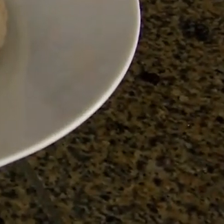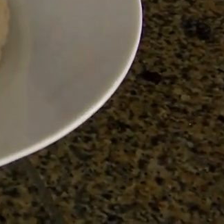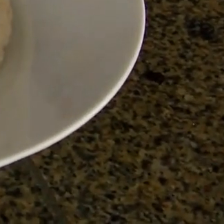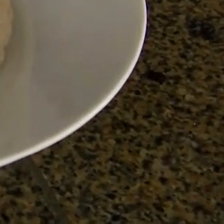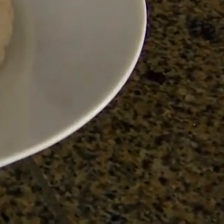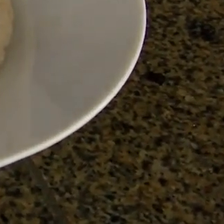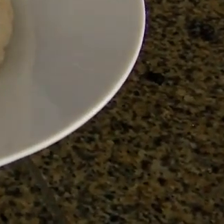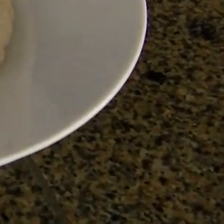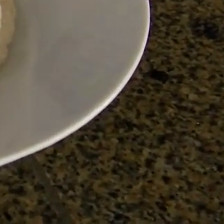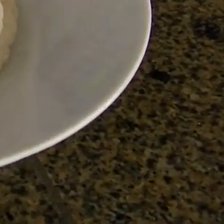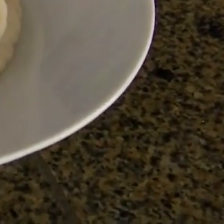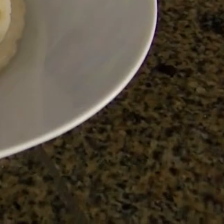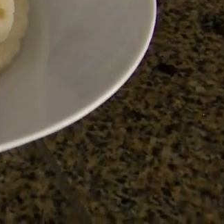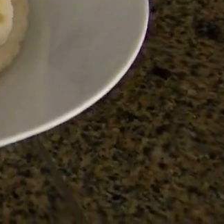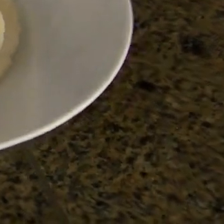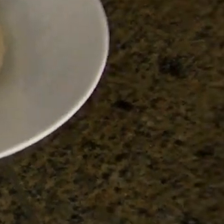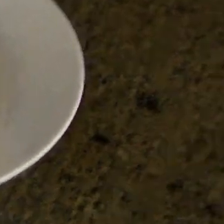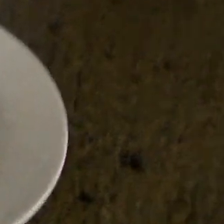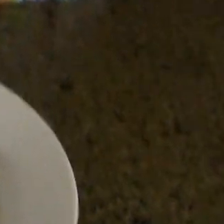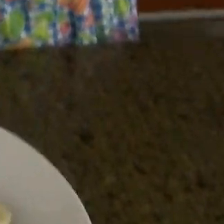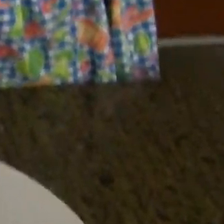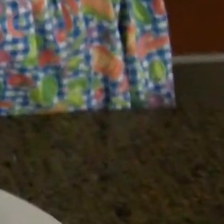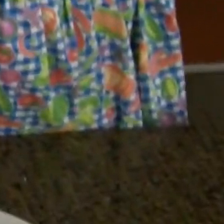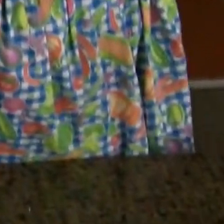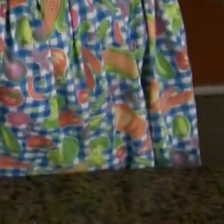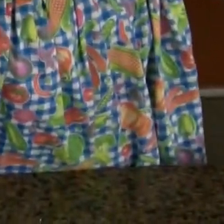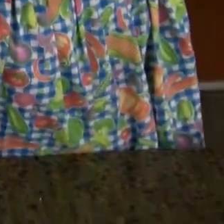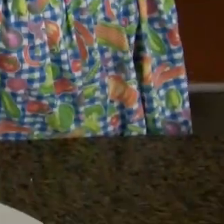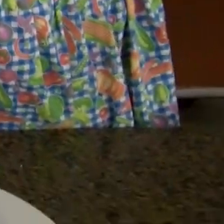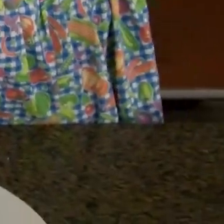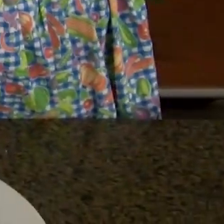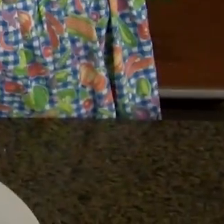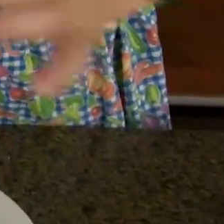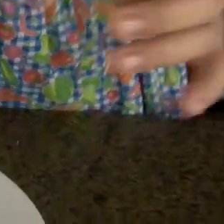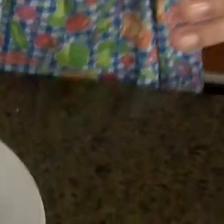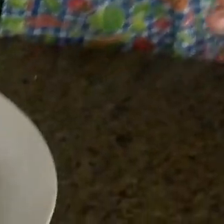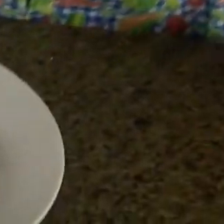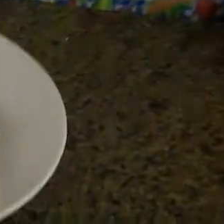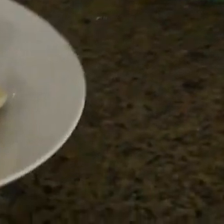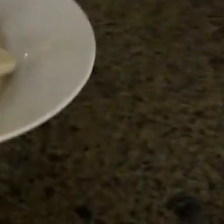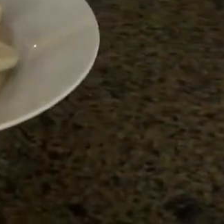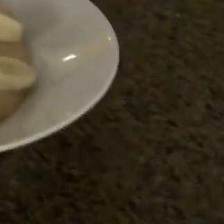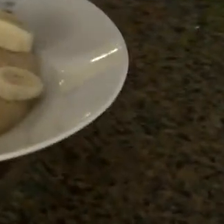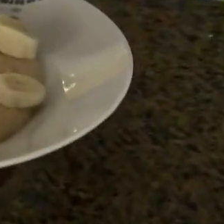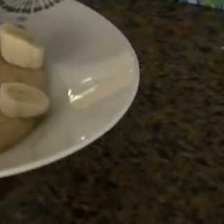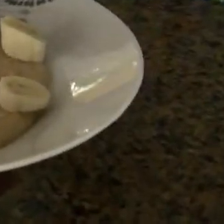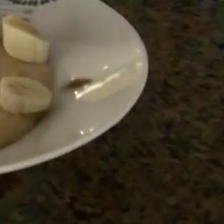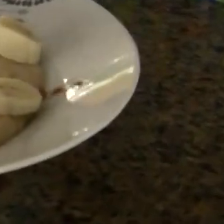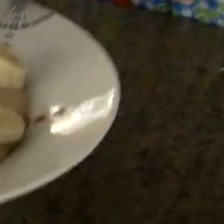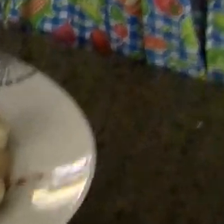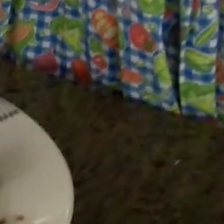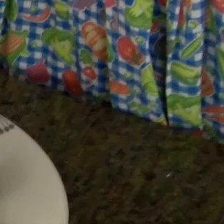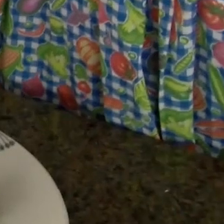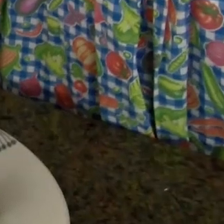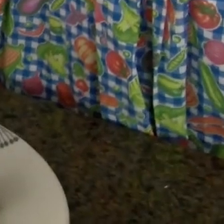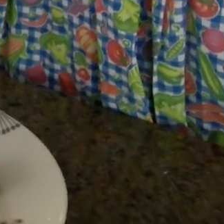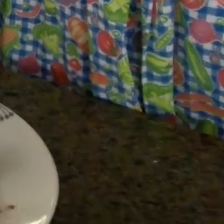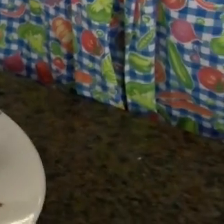tô achando pouco. Coloca um pouquinho de canela. Deixa